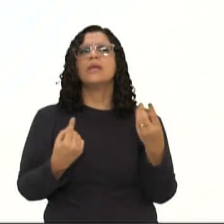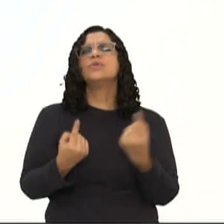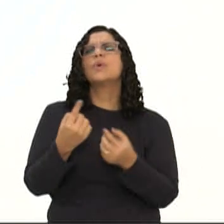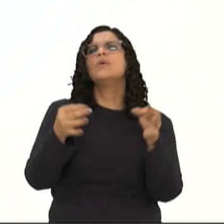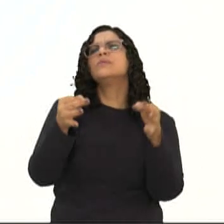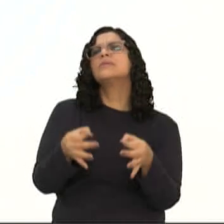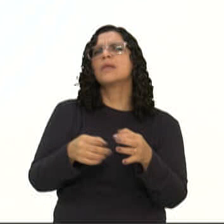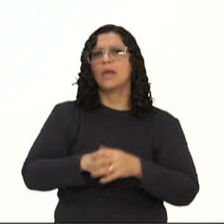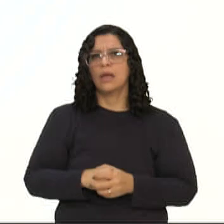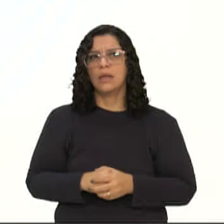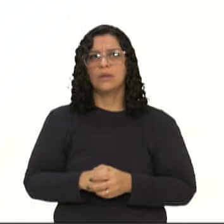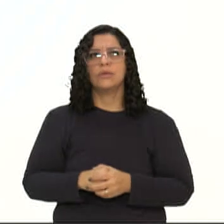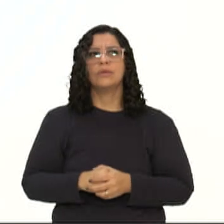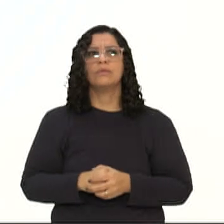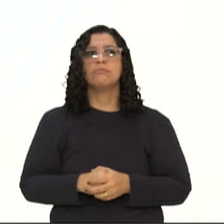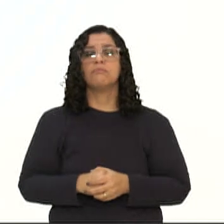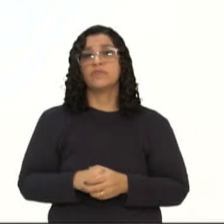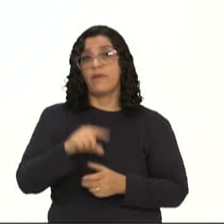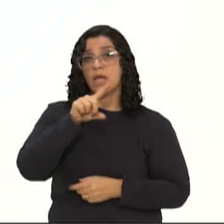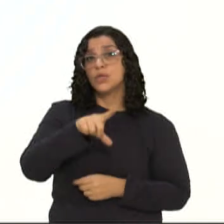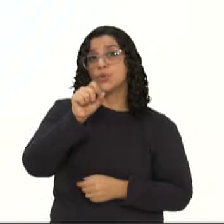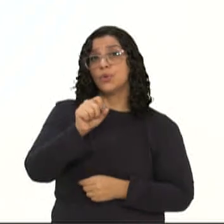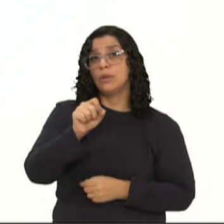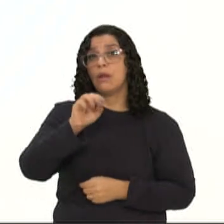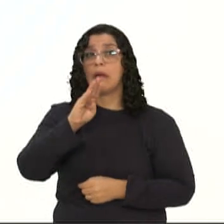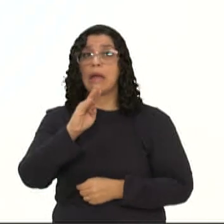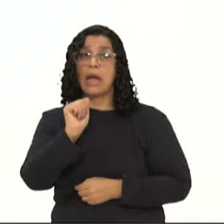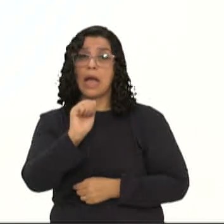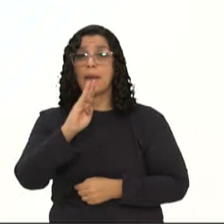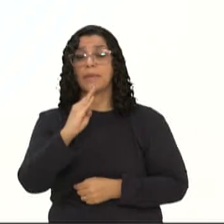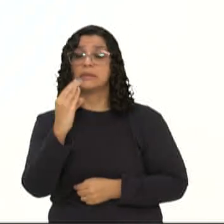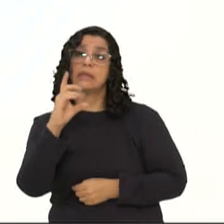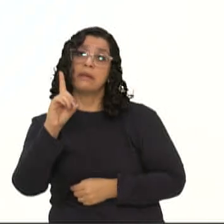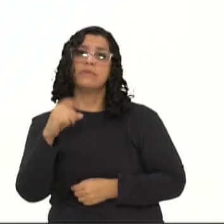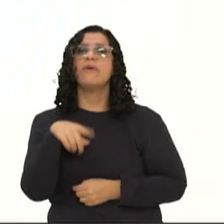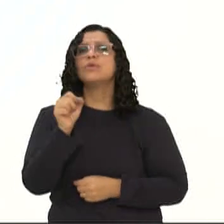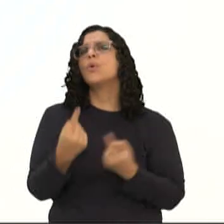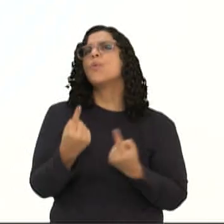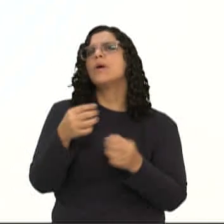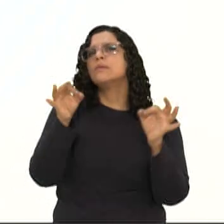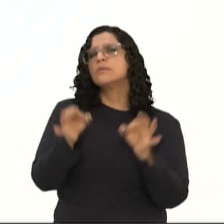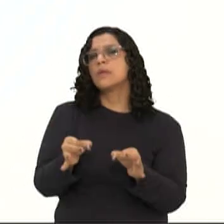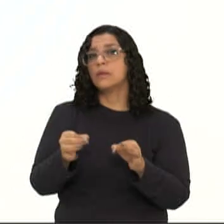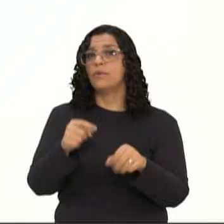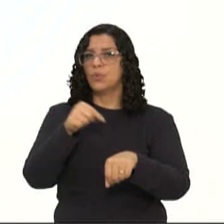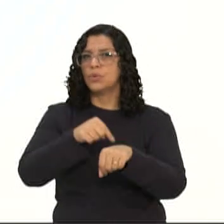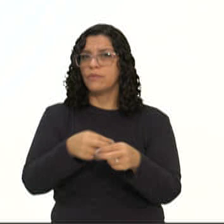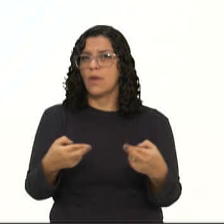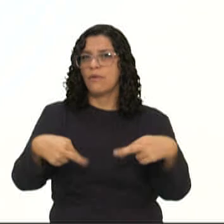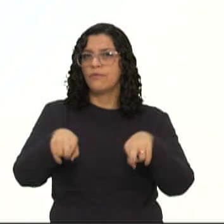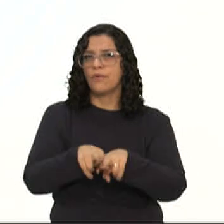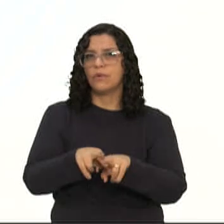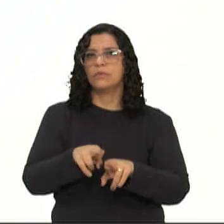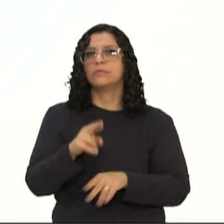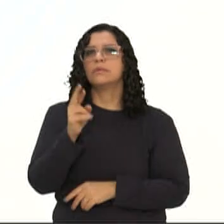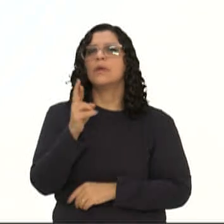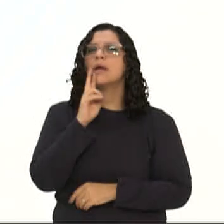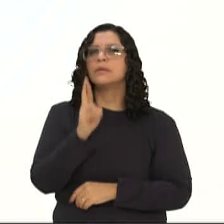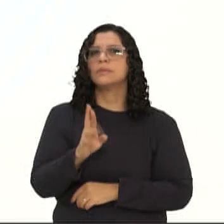ou estão corretas A, B, C, D. Vamos dar um tempinho para vocês resolverem e já voltamos.